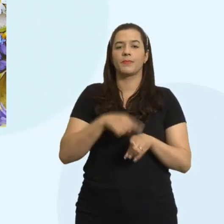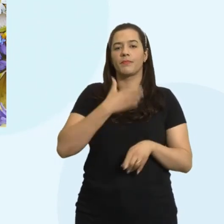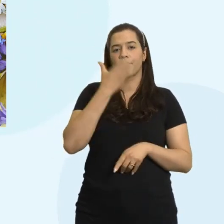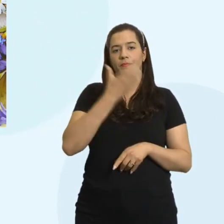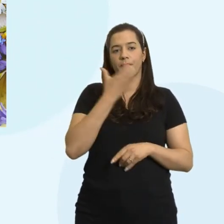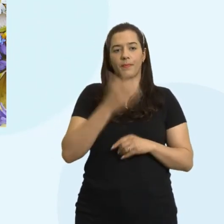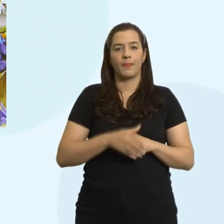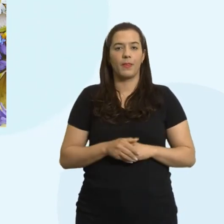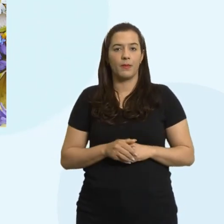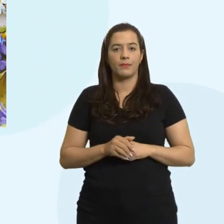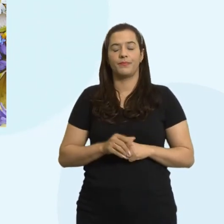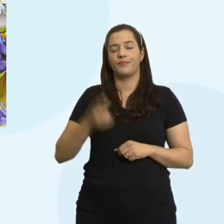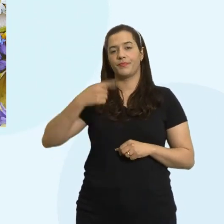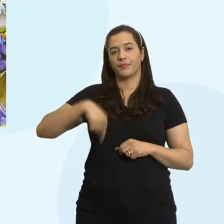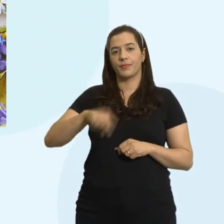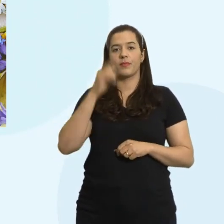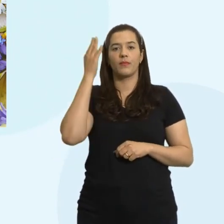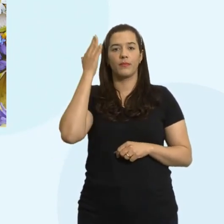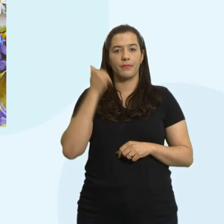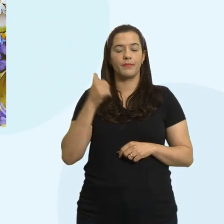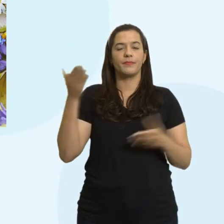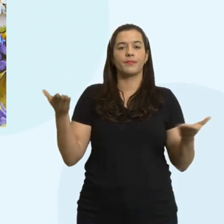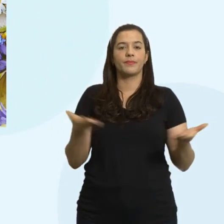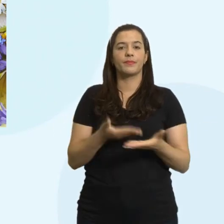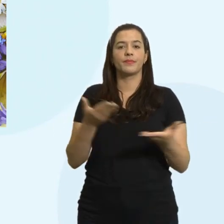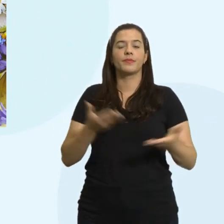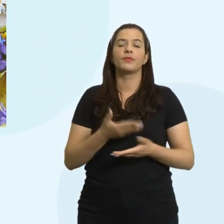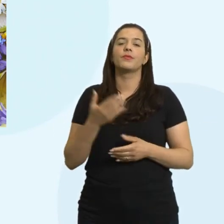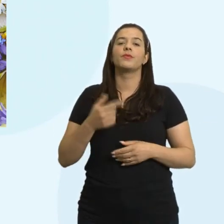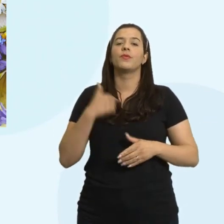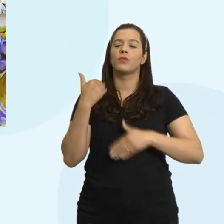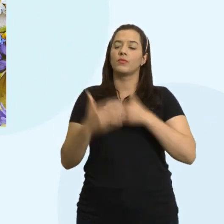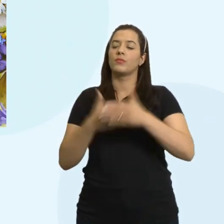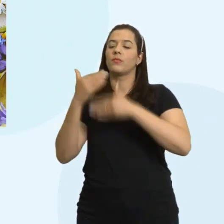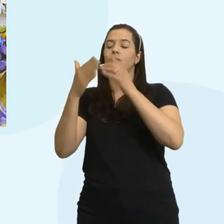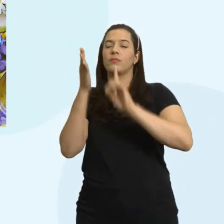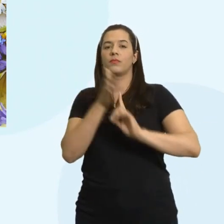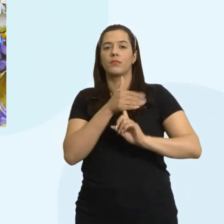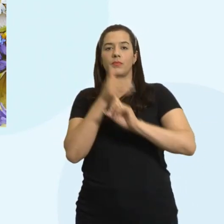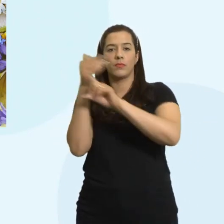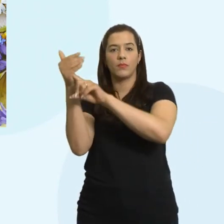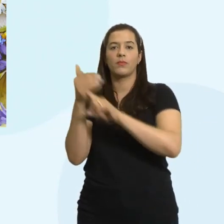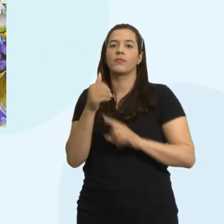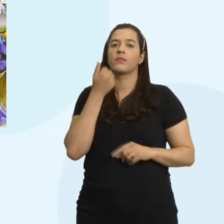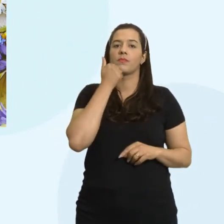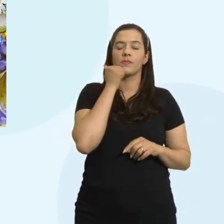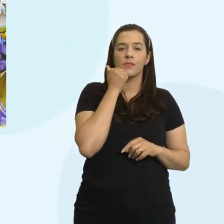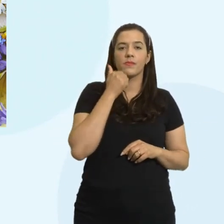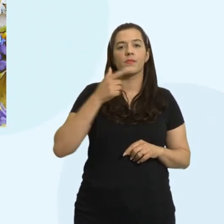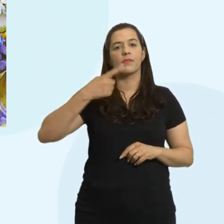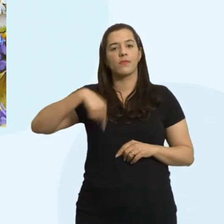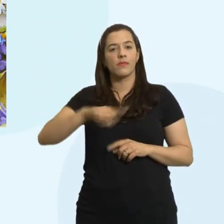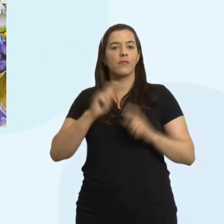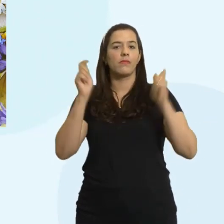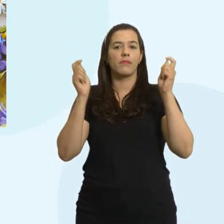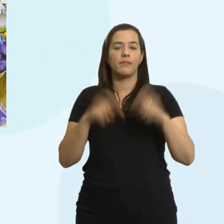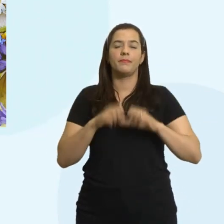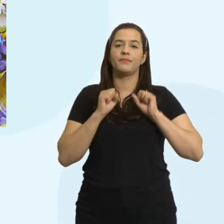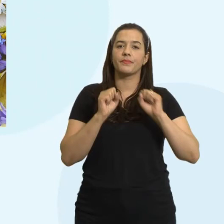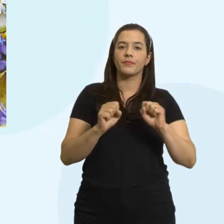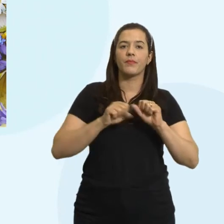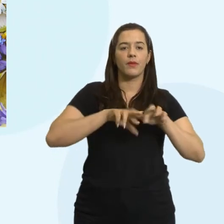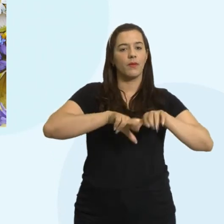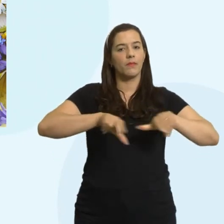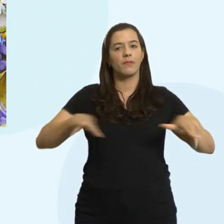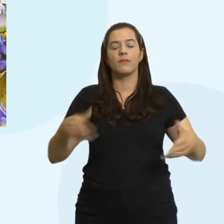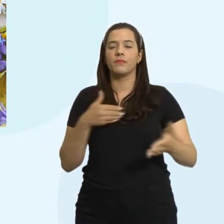gente sabe que nos dias de hoje, com os avanços da tecnologia, com os avanços da ciência, a gente pode ter qualquer tipo